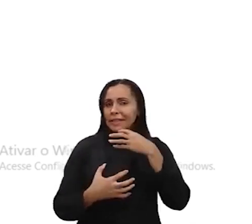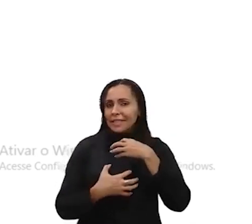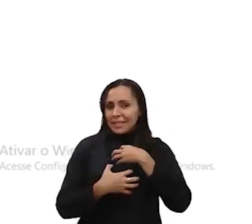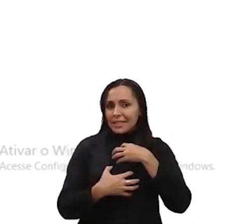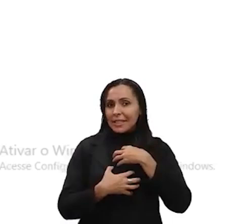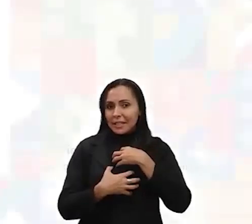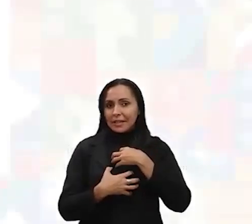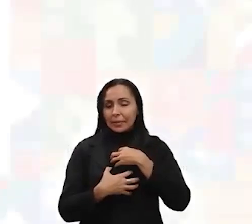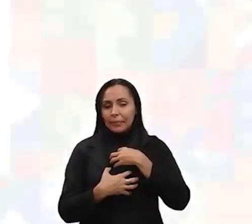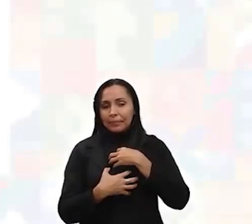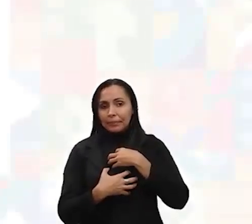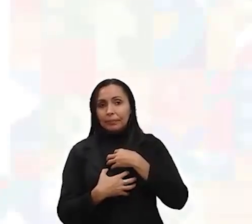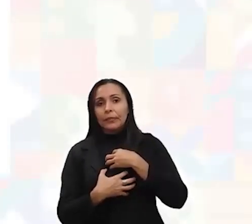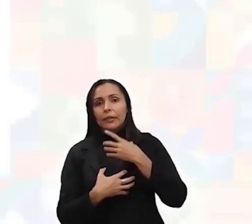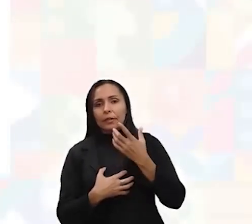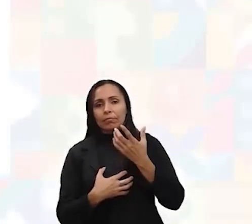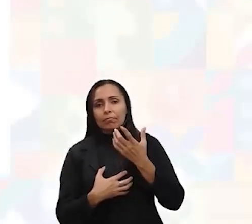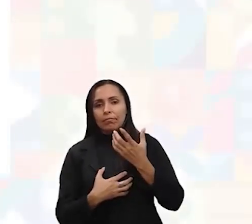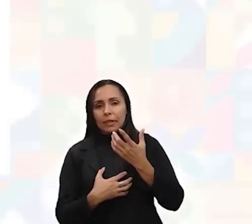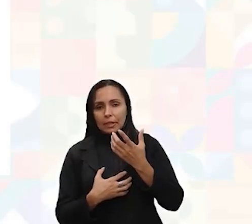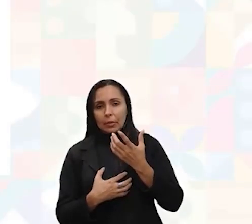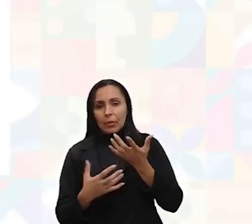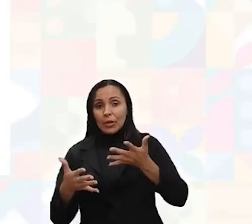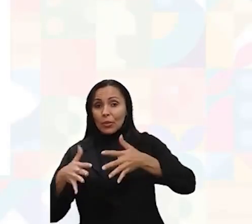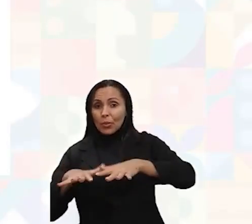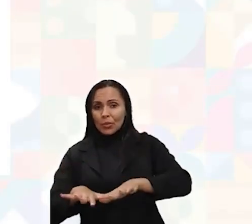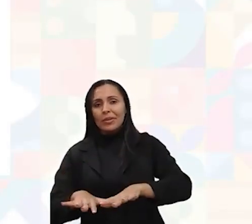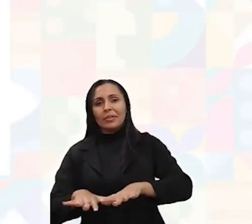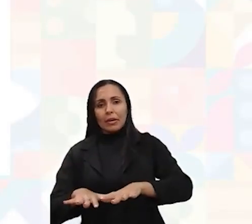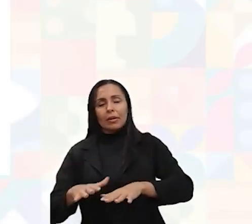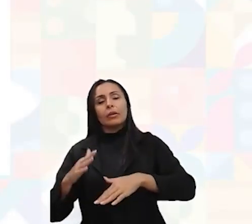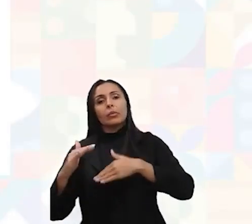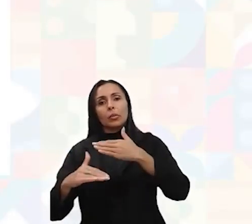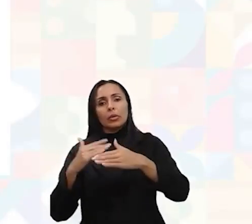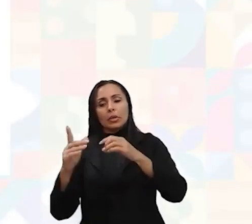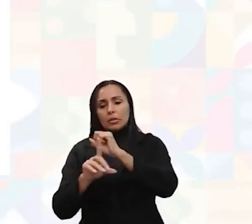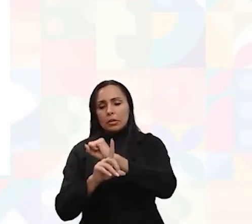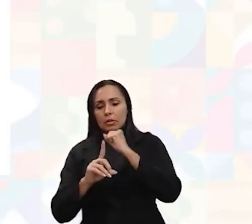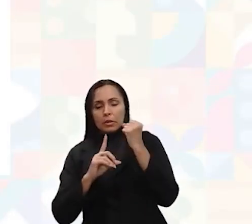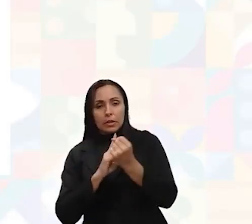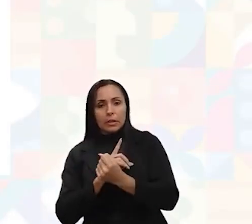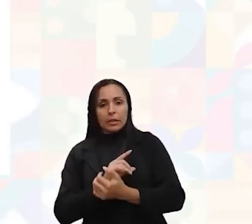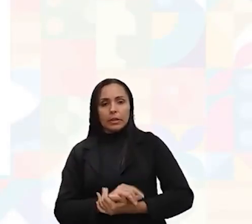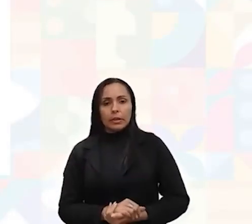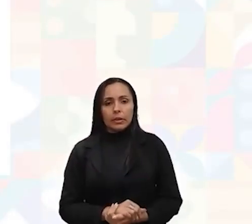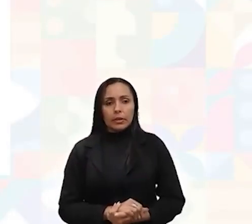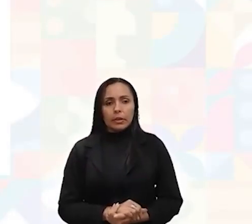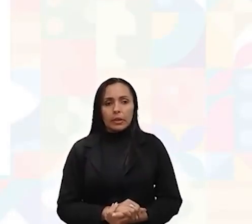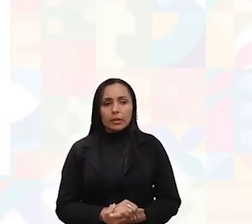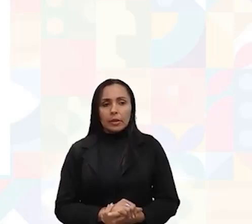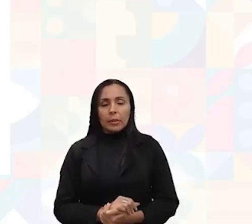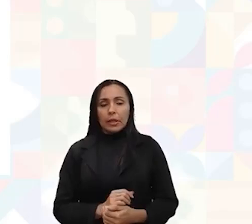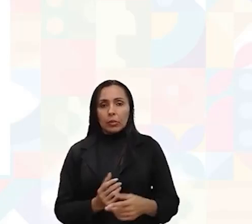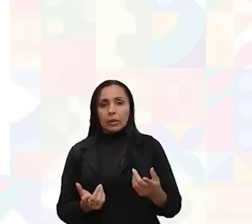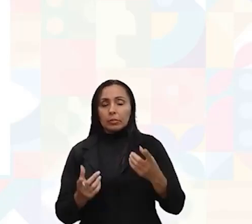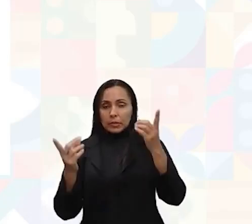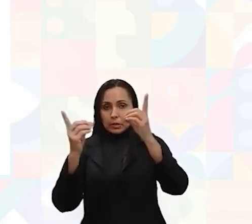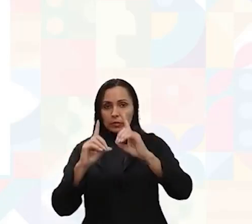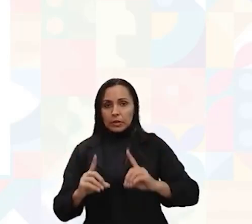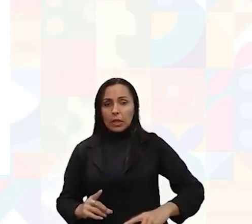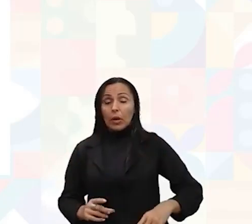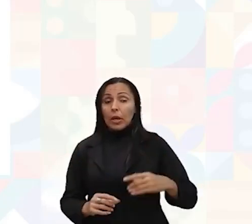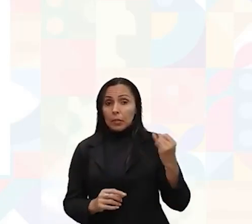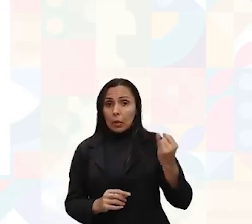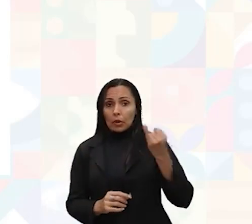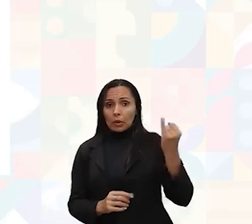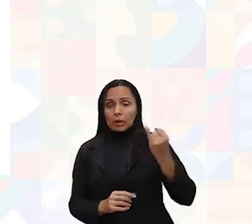né, como já diz o nome, incluída naquele processo, naquela sociedade. Você saber que o outro tem deficiência é crucial